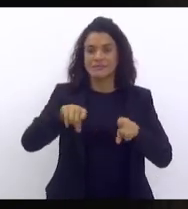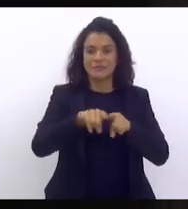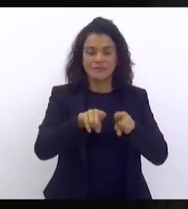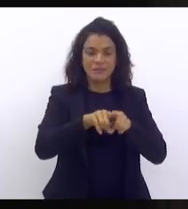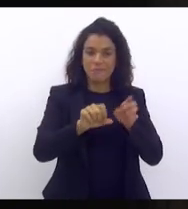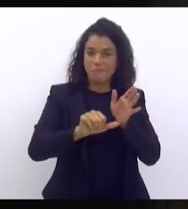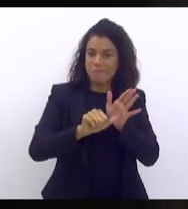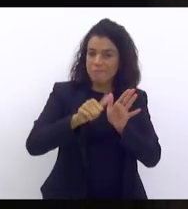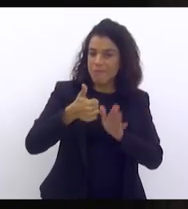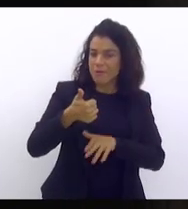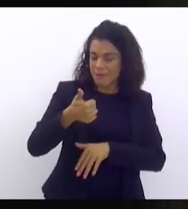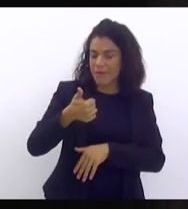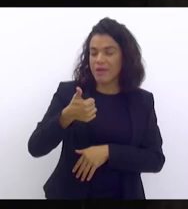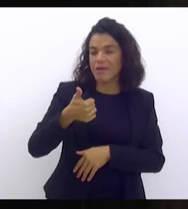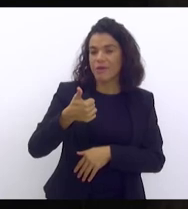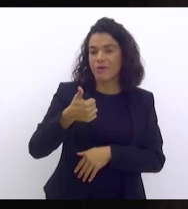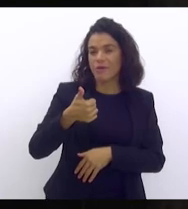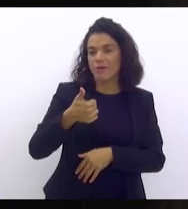primeiro lugar,